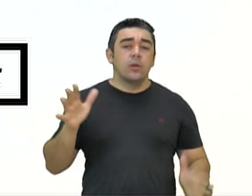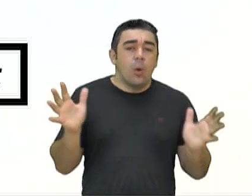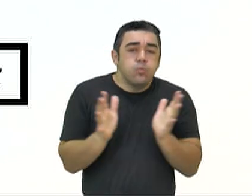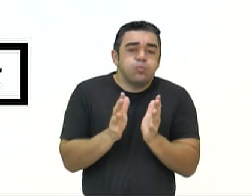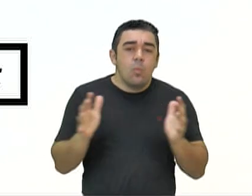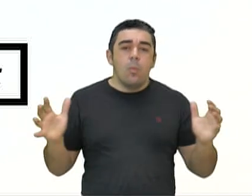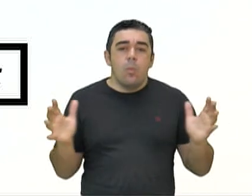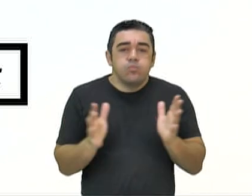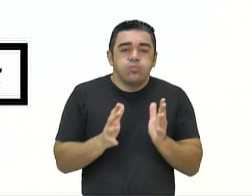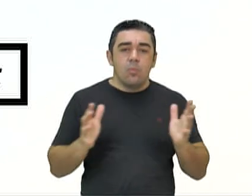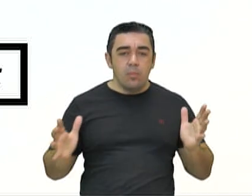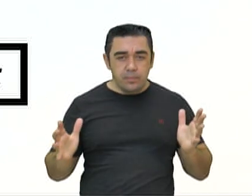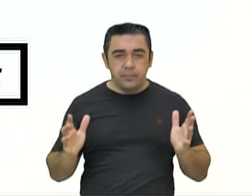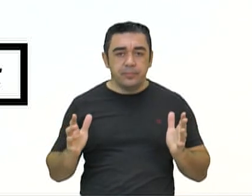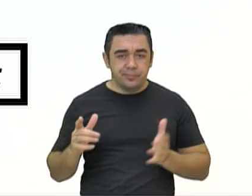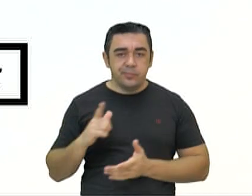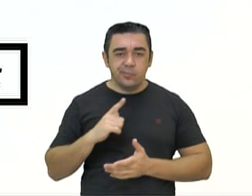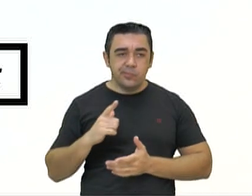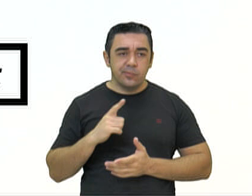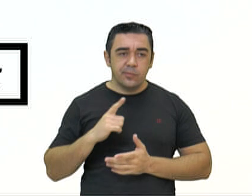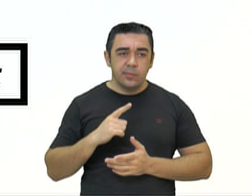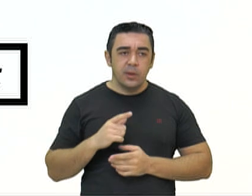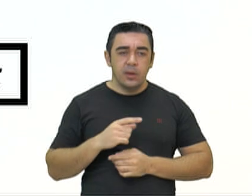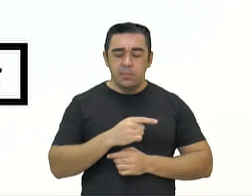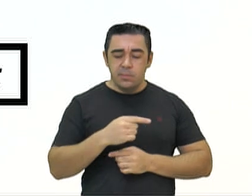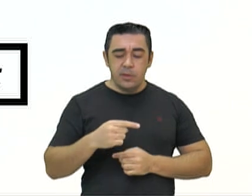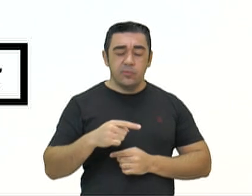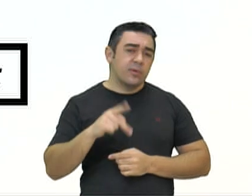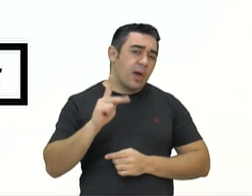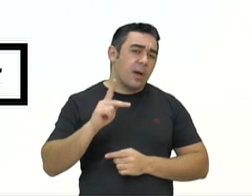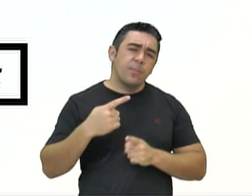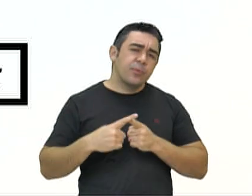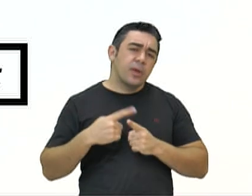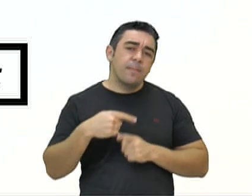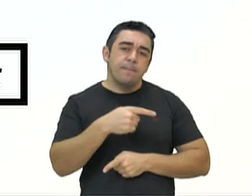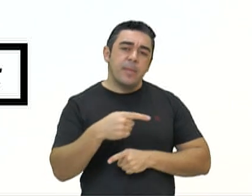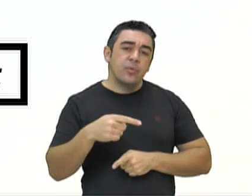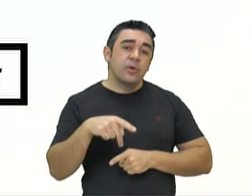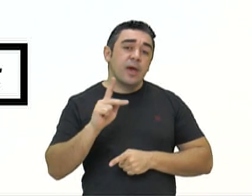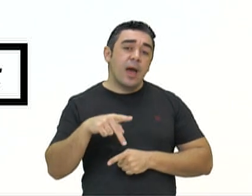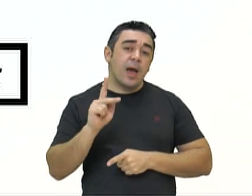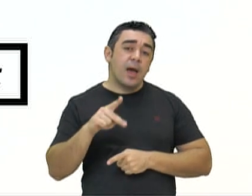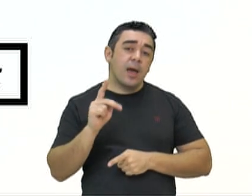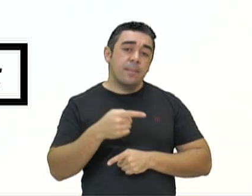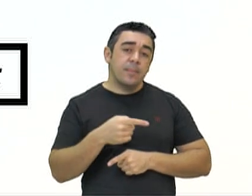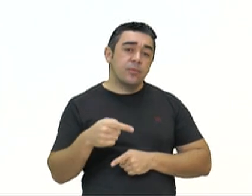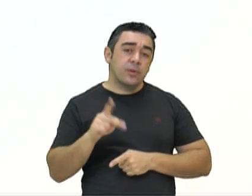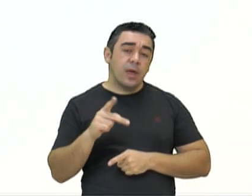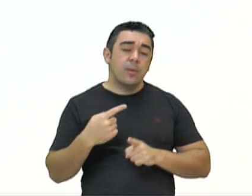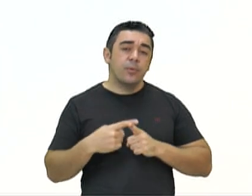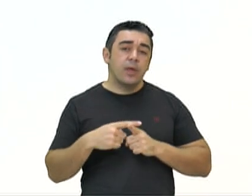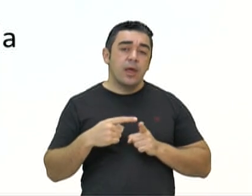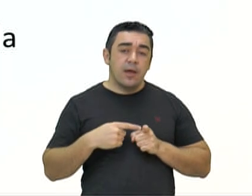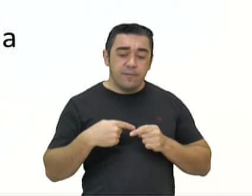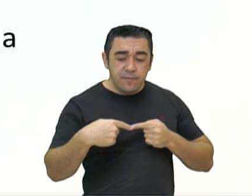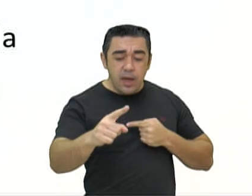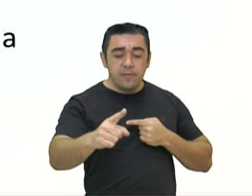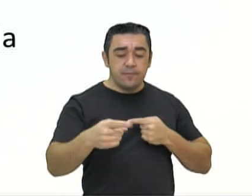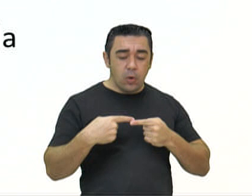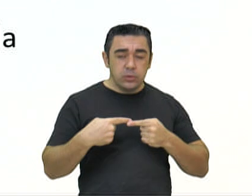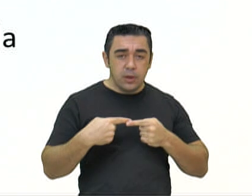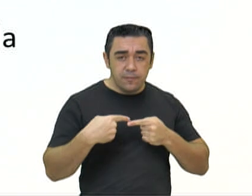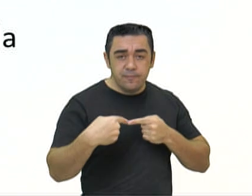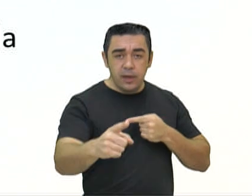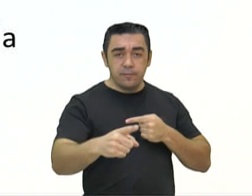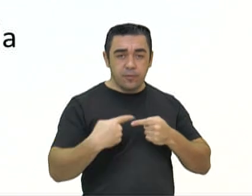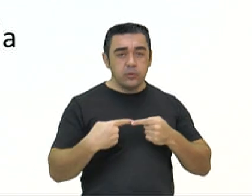seja, força elástica é igual a menos K, por que menos? Por causa que ela é uma força restauradora, aquela situação que eu tinha mostrado anteriormente